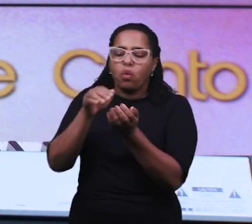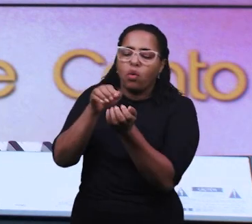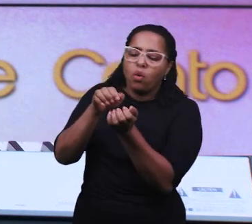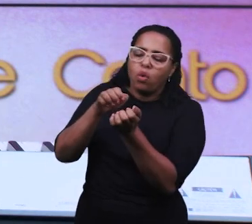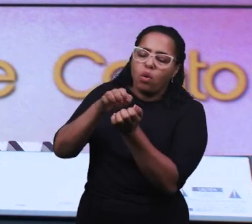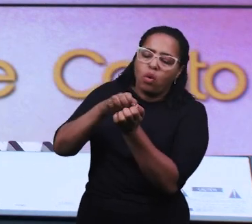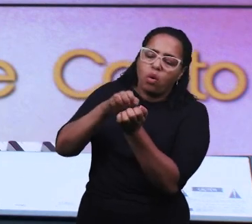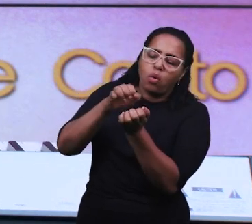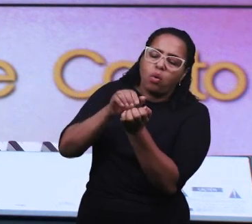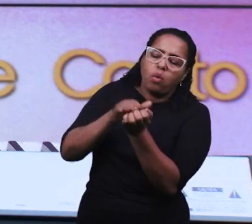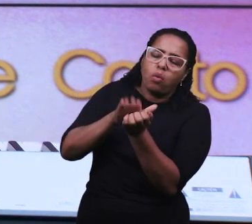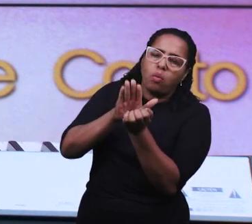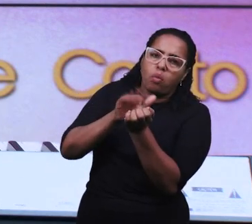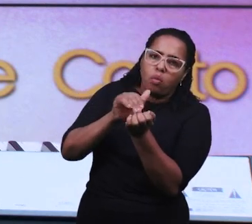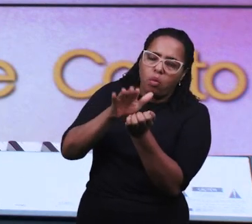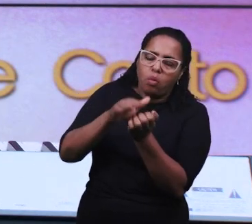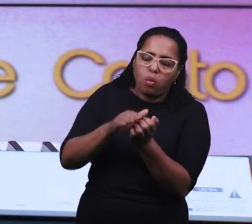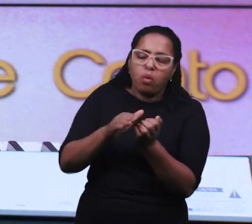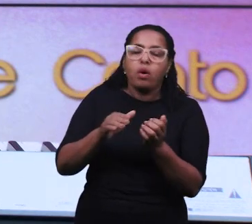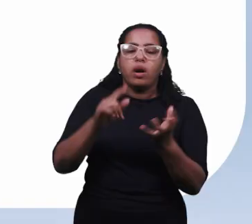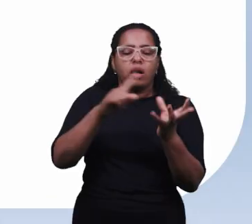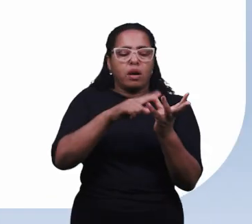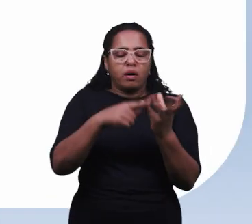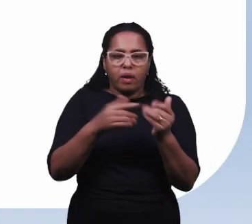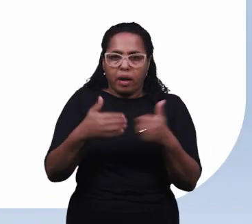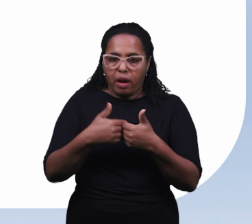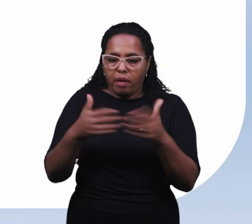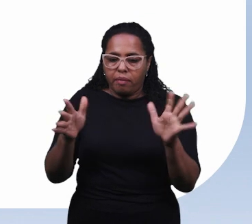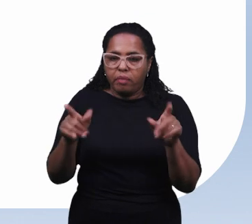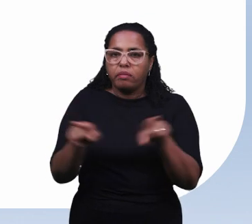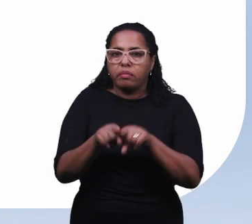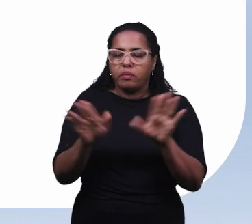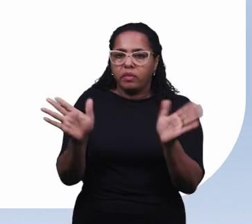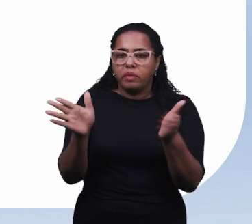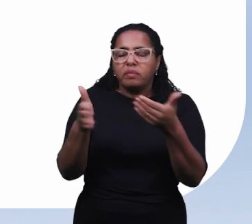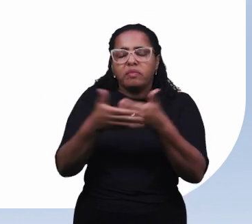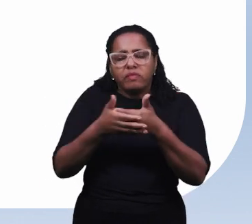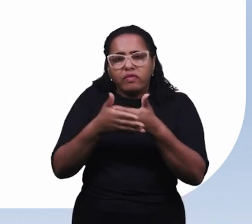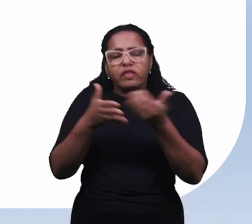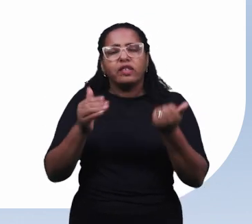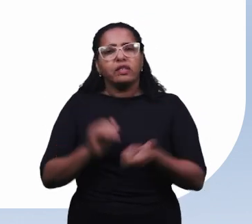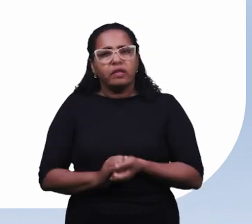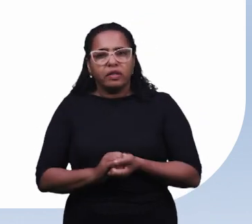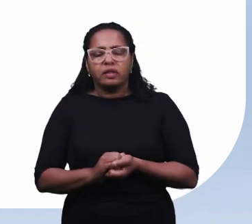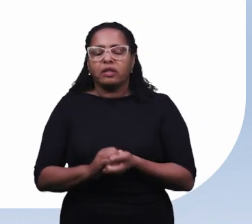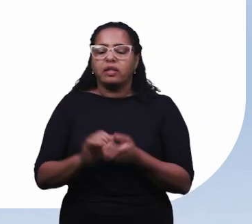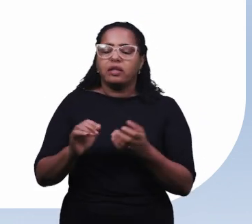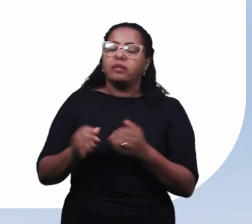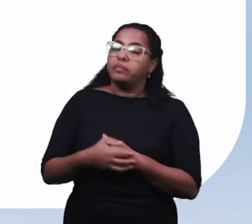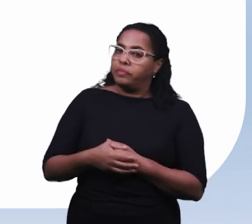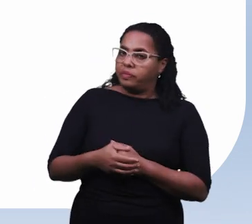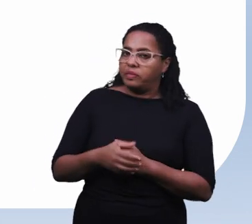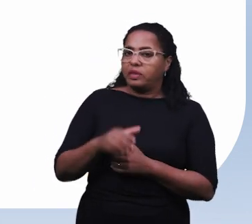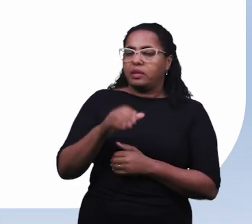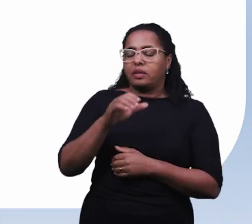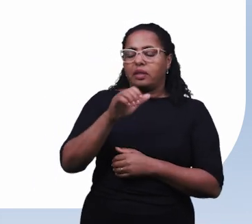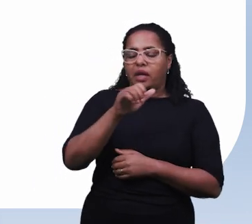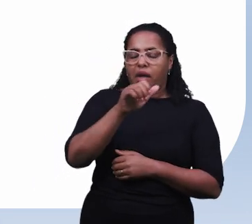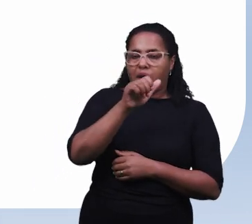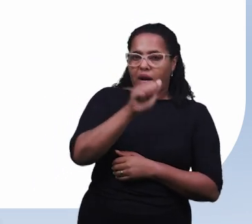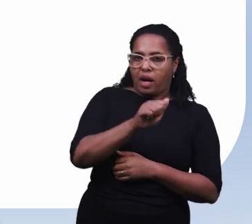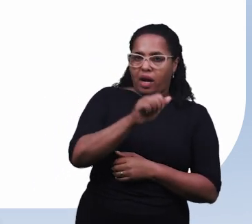musculares das vogais abertas e das vogais fechadas. Primeiro vamos fazer com essa sequência de A, O, I,